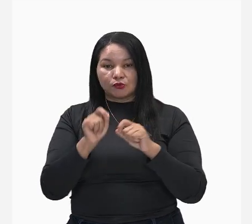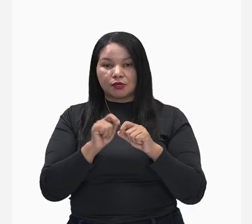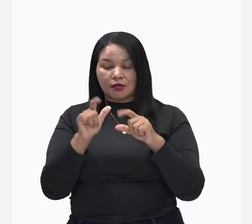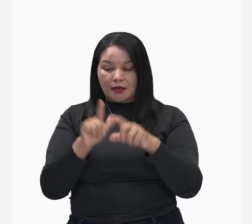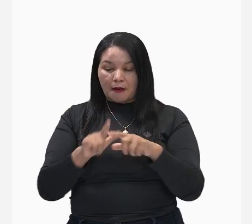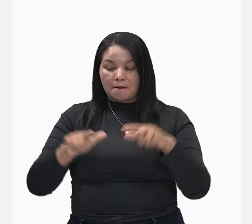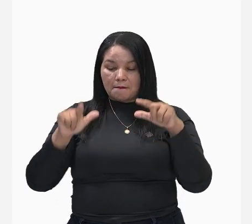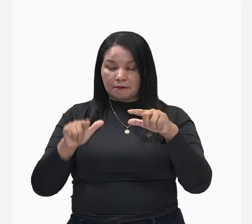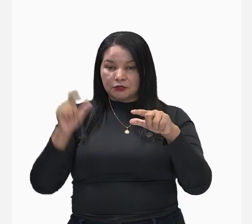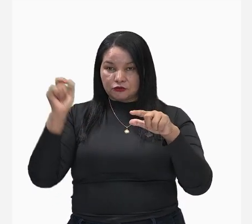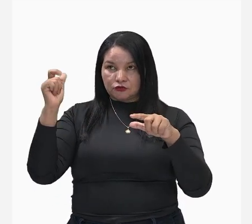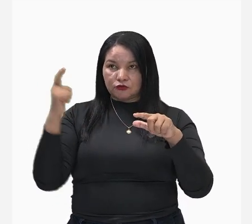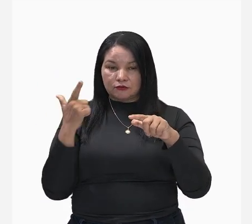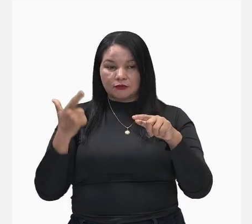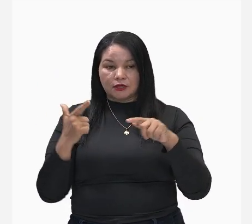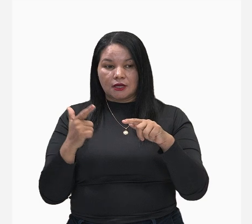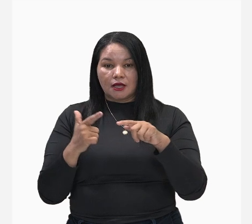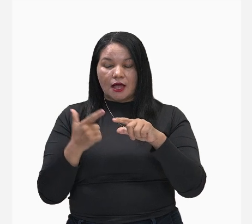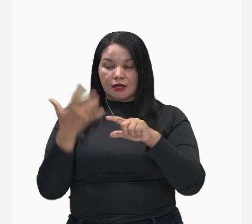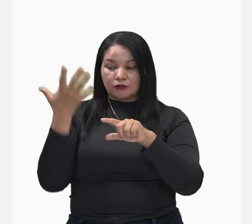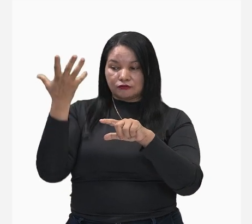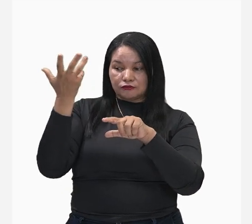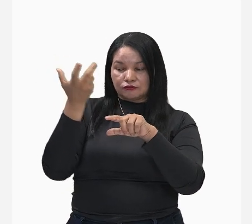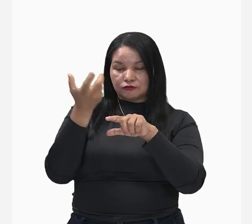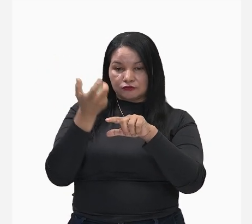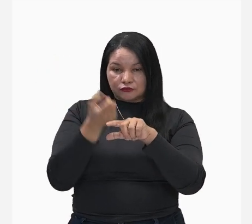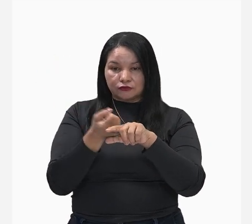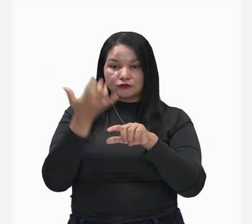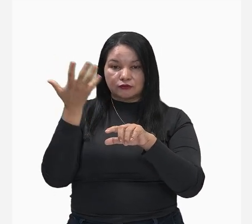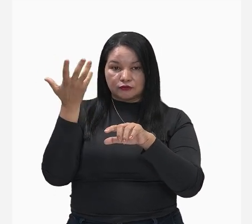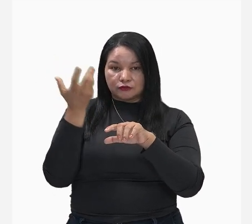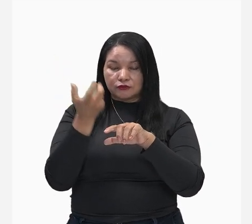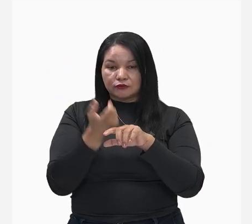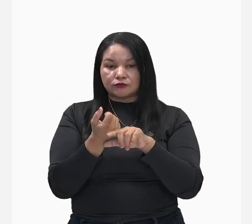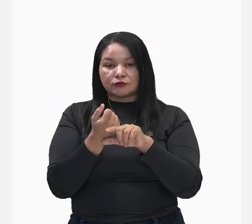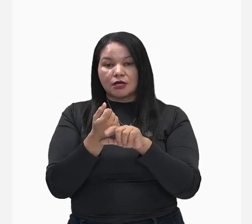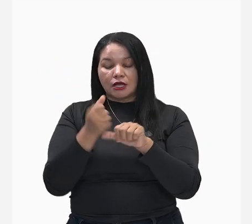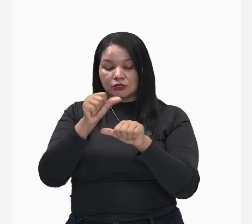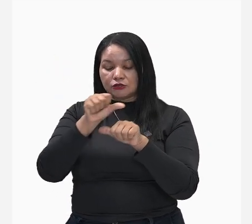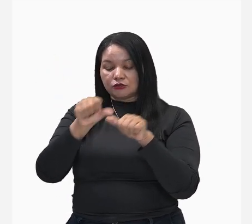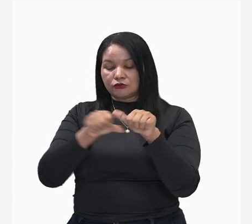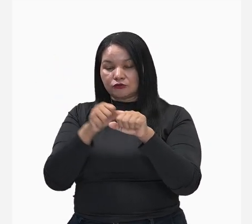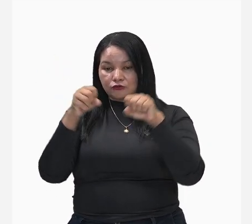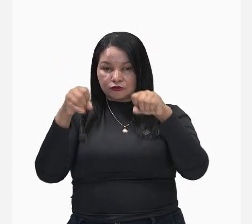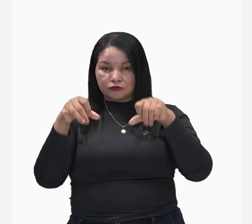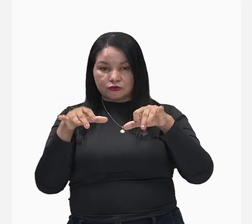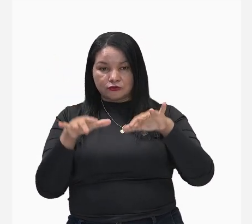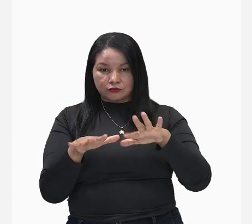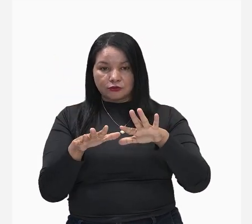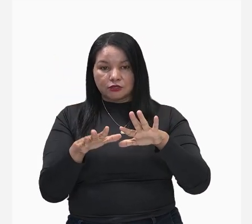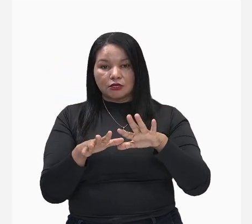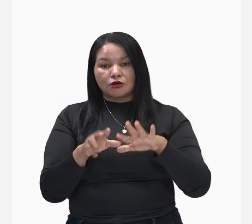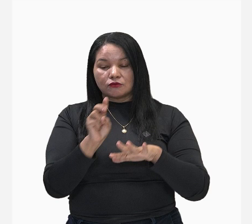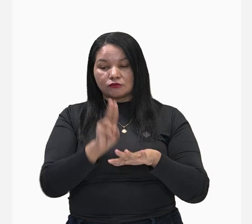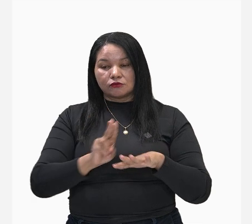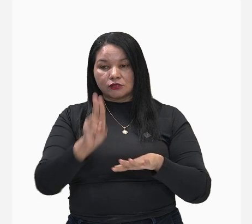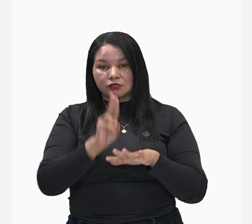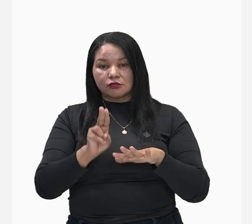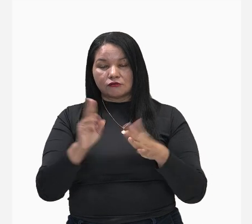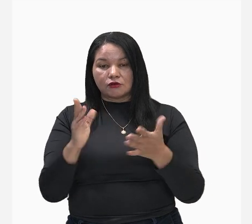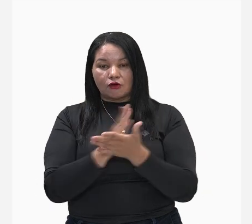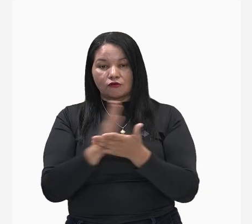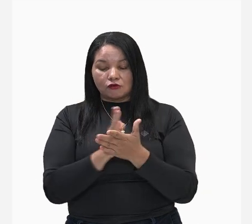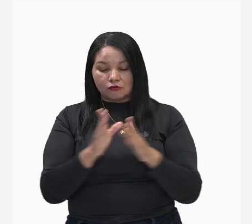placas solares, né, que absorvem a energia luminosa do Sol e a convertem em energia elétrica, ali, utilizando alguns instrumentos,